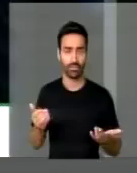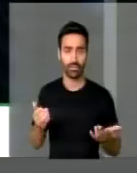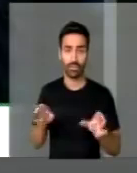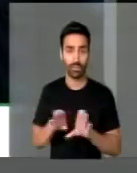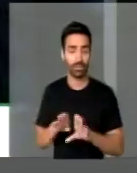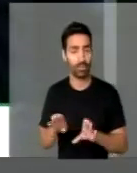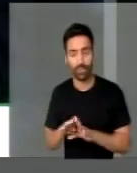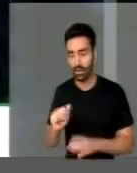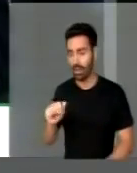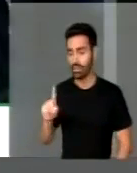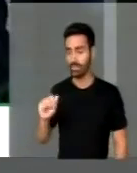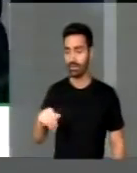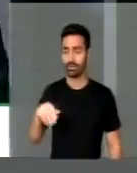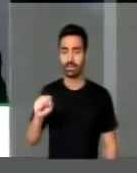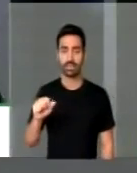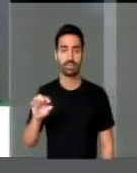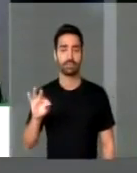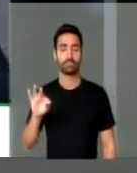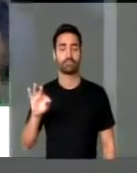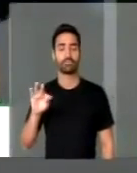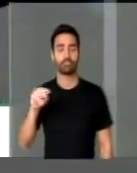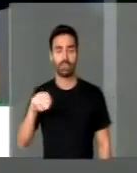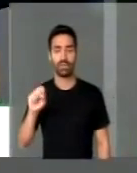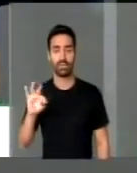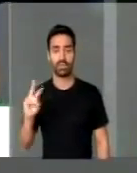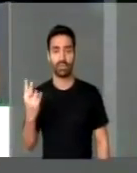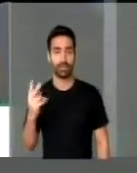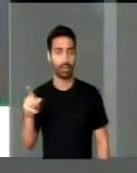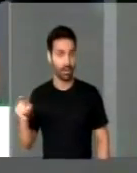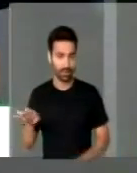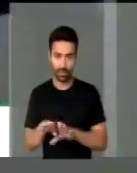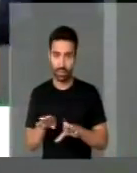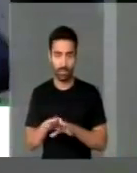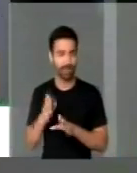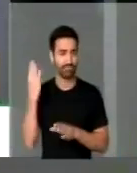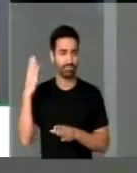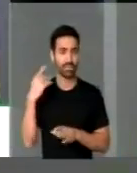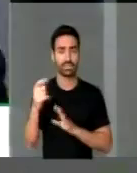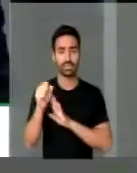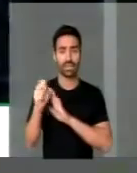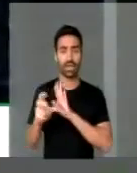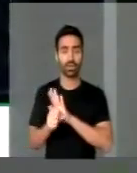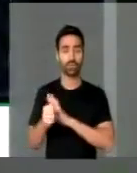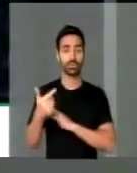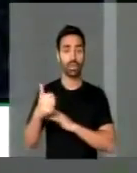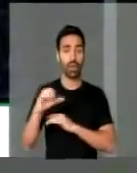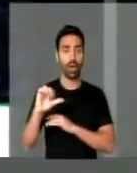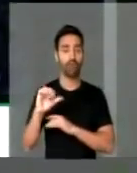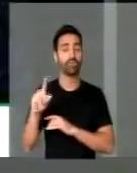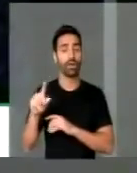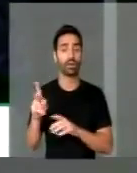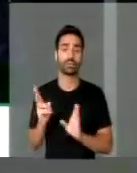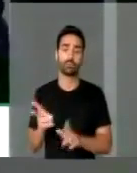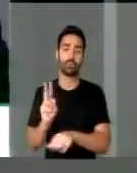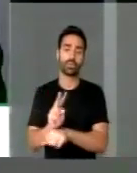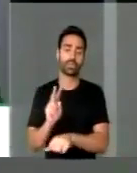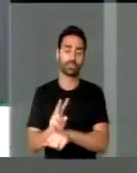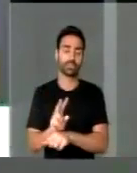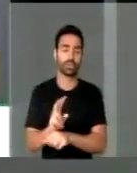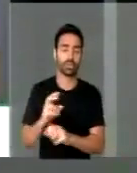Adam Smith, que defendia o livre-cambismo, lá no século XIX, defendia a proteção da